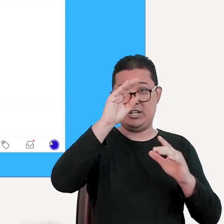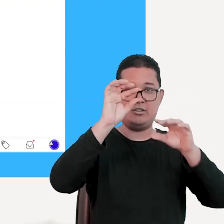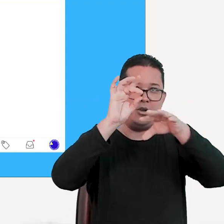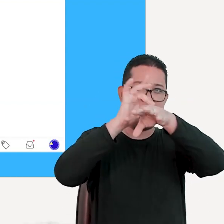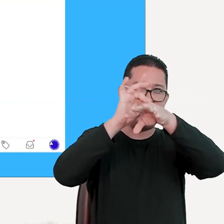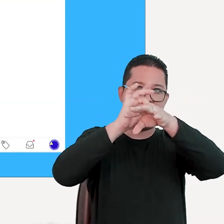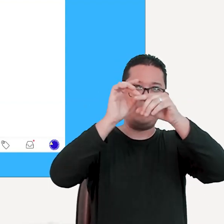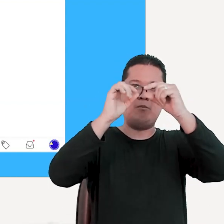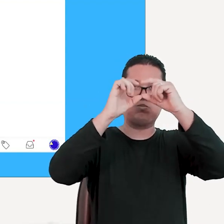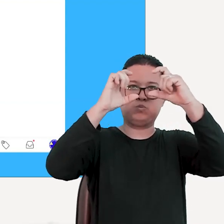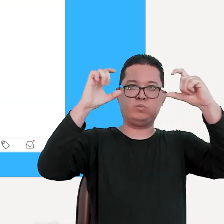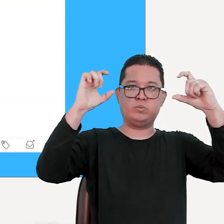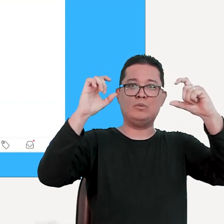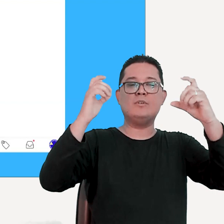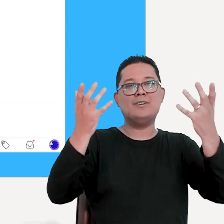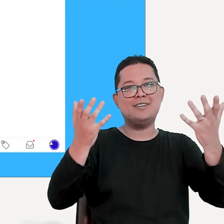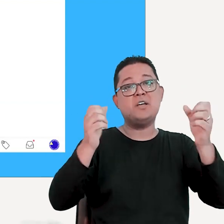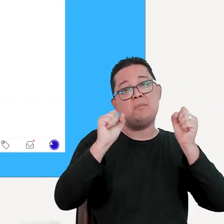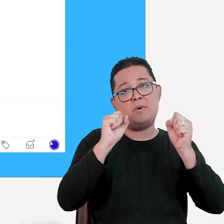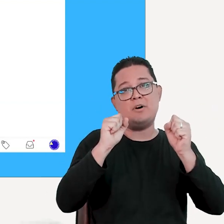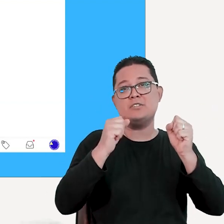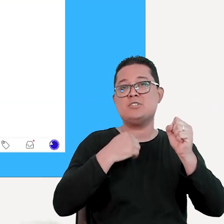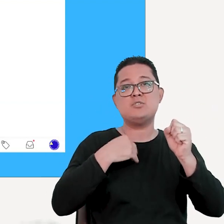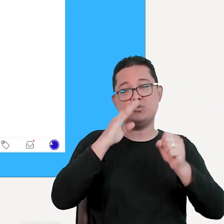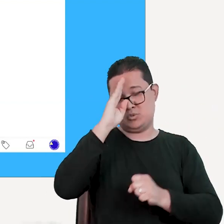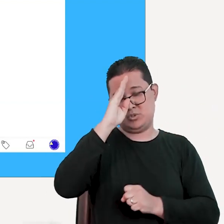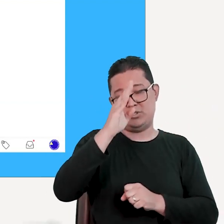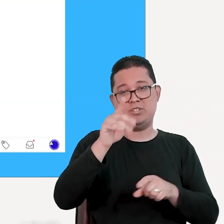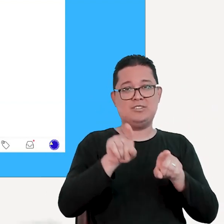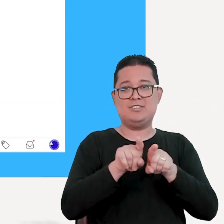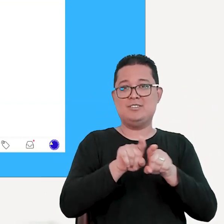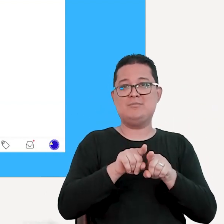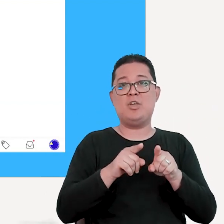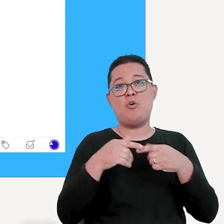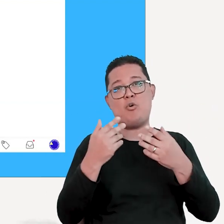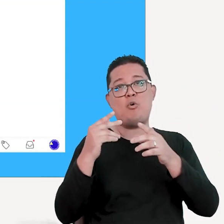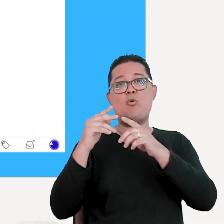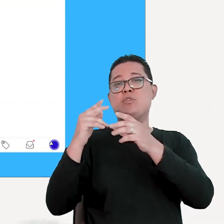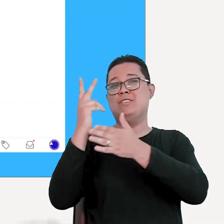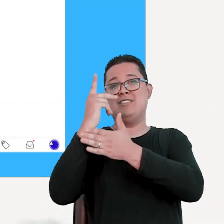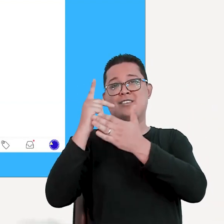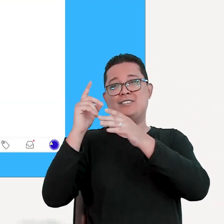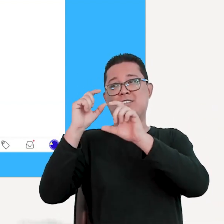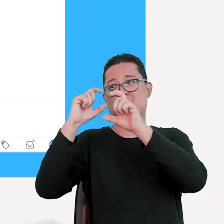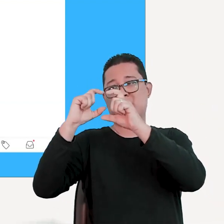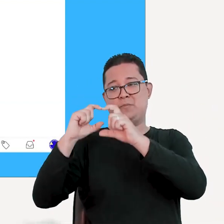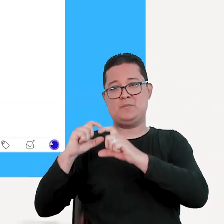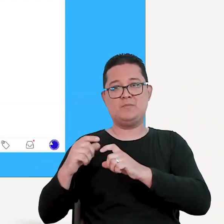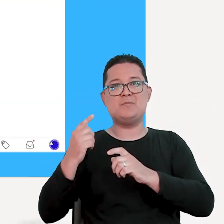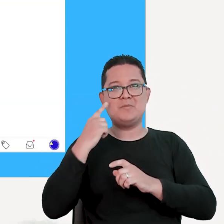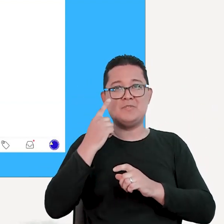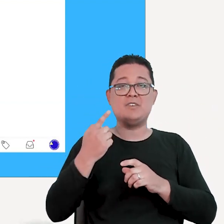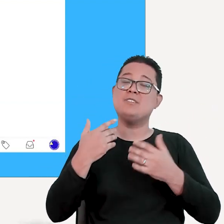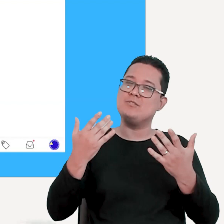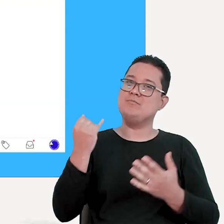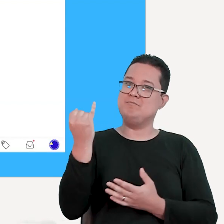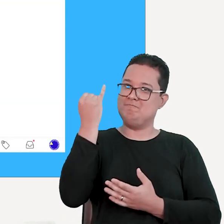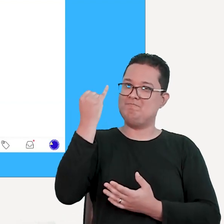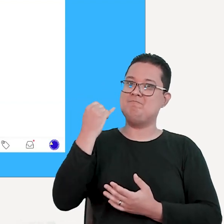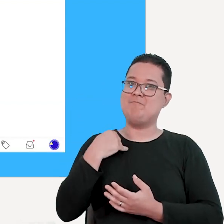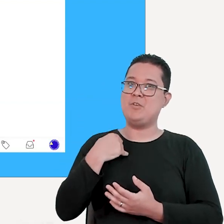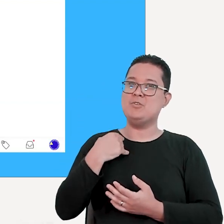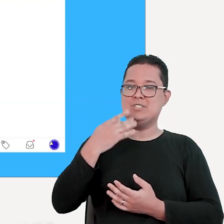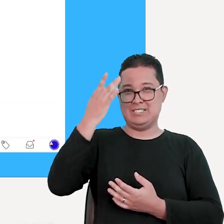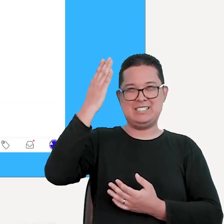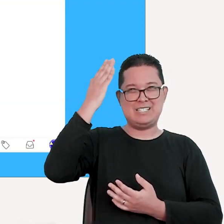negrito, da iconografia, da maiúscula, da minúscula, enfim, tem vários recursos que a gente pode usar ao nosso favor. E